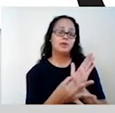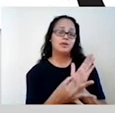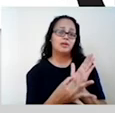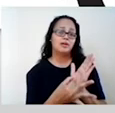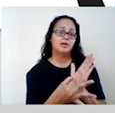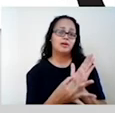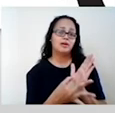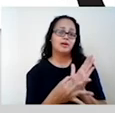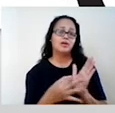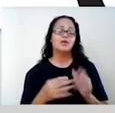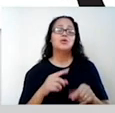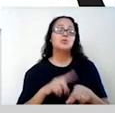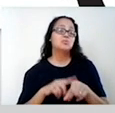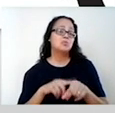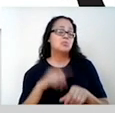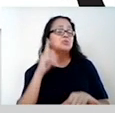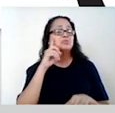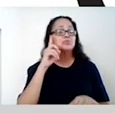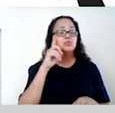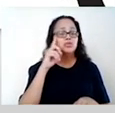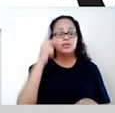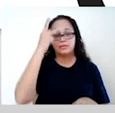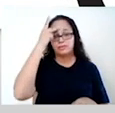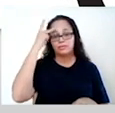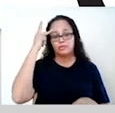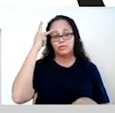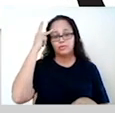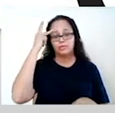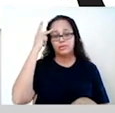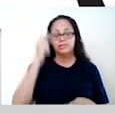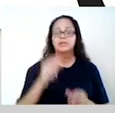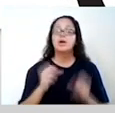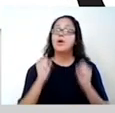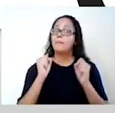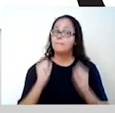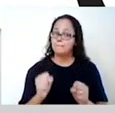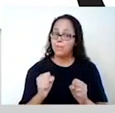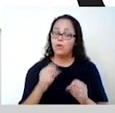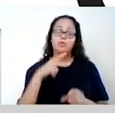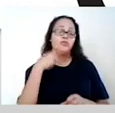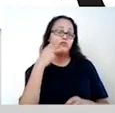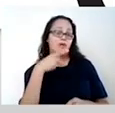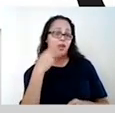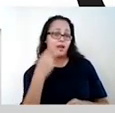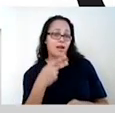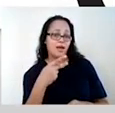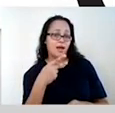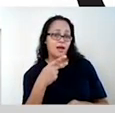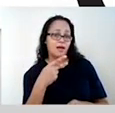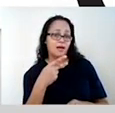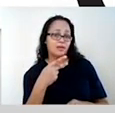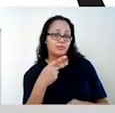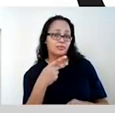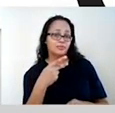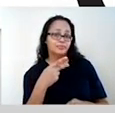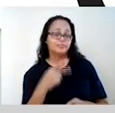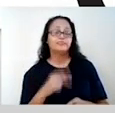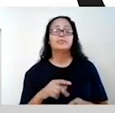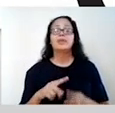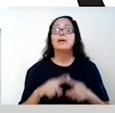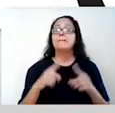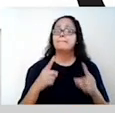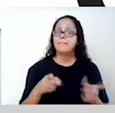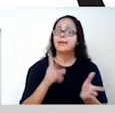do momento ali, do dia a dia das pessoas. Então, eles podem ser oral escrito, mais ou menos formal,